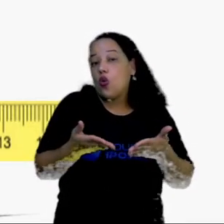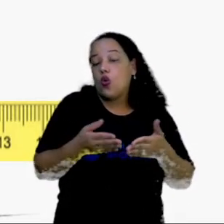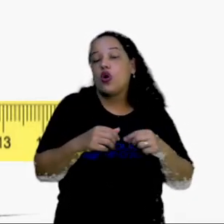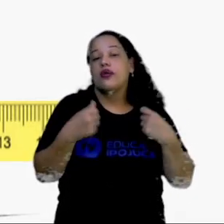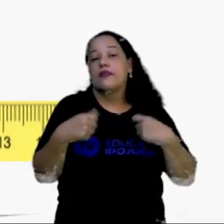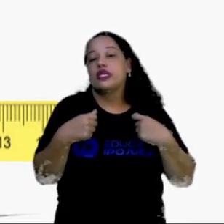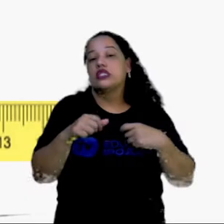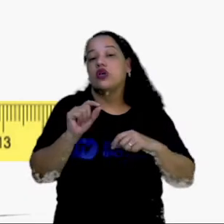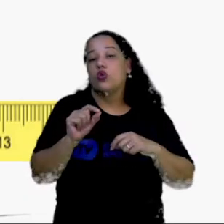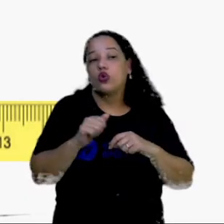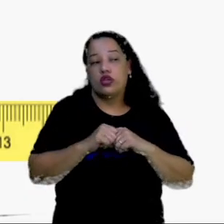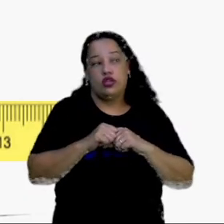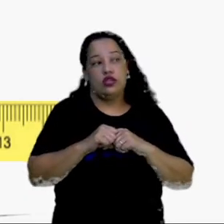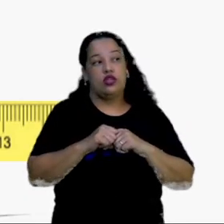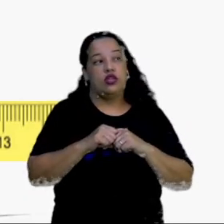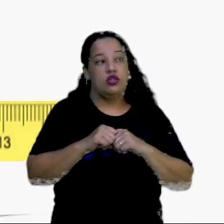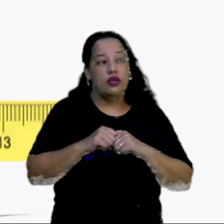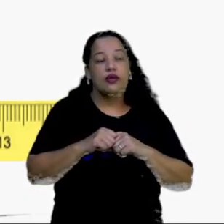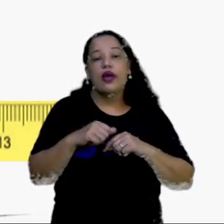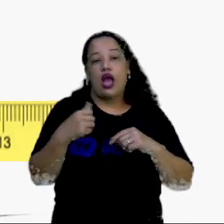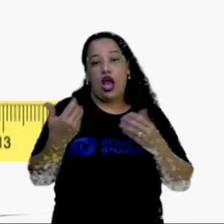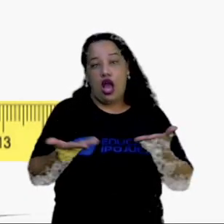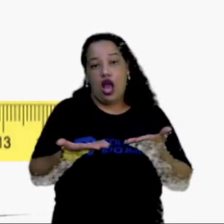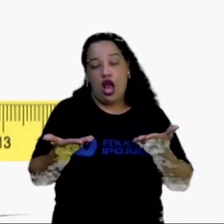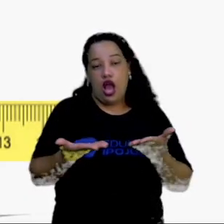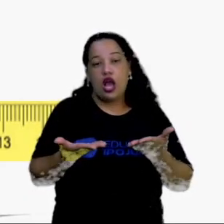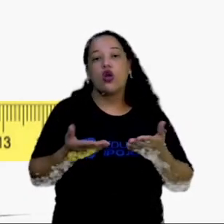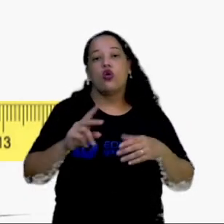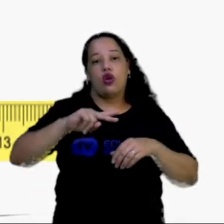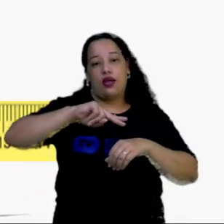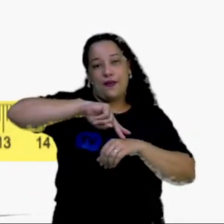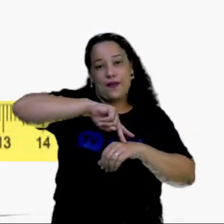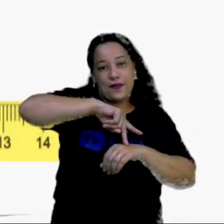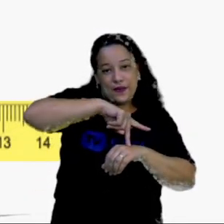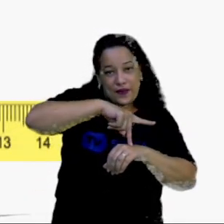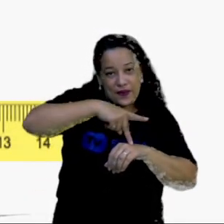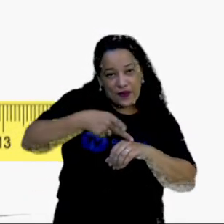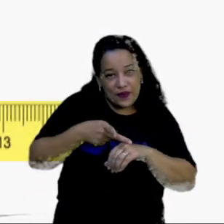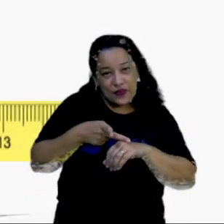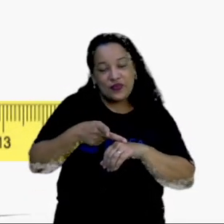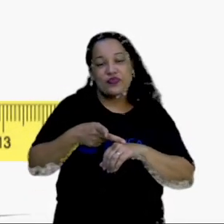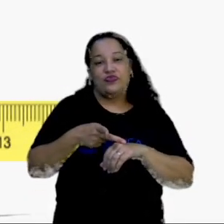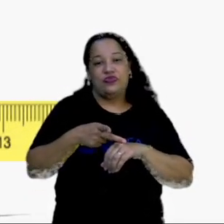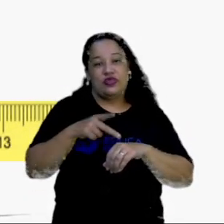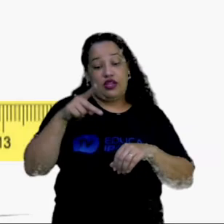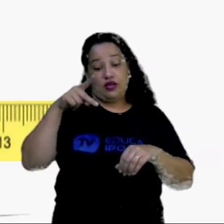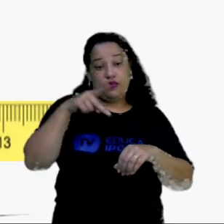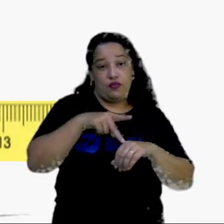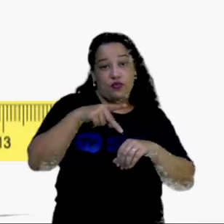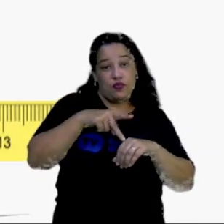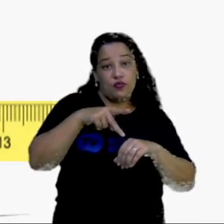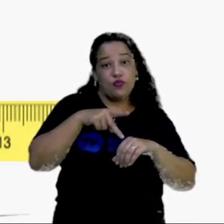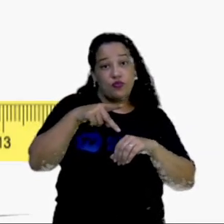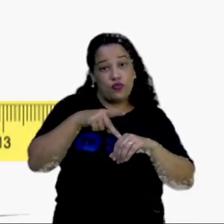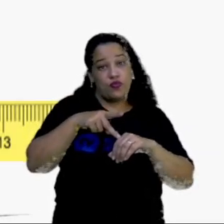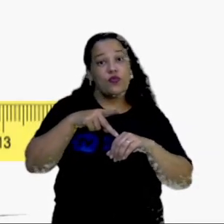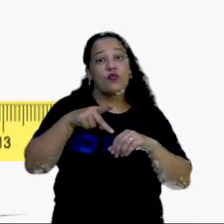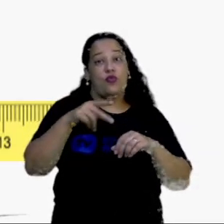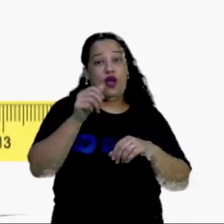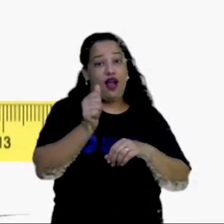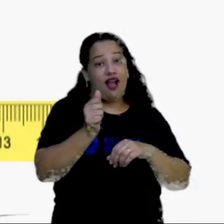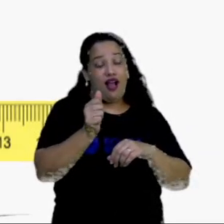pegar um compasso, a ponta seca, e colocar no ponto A. Abrir